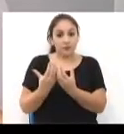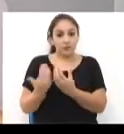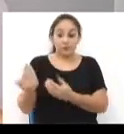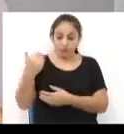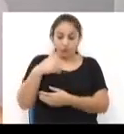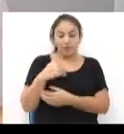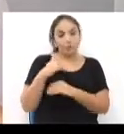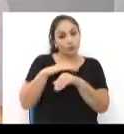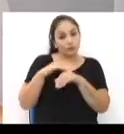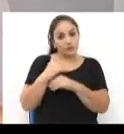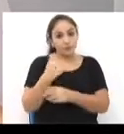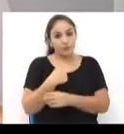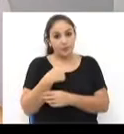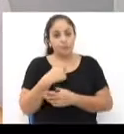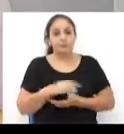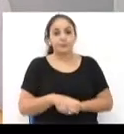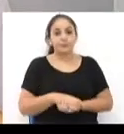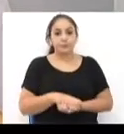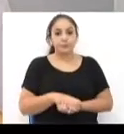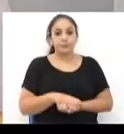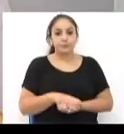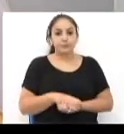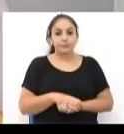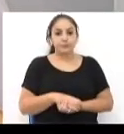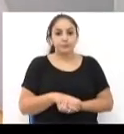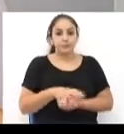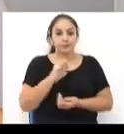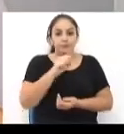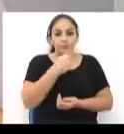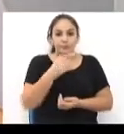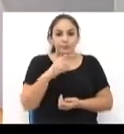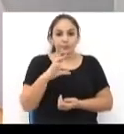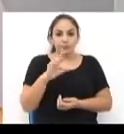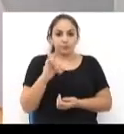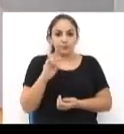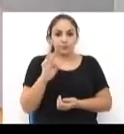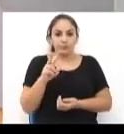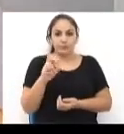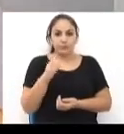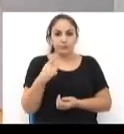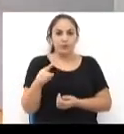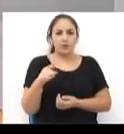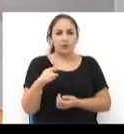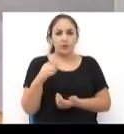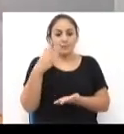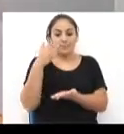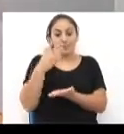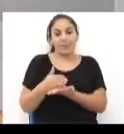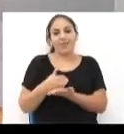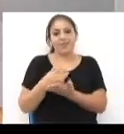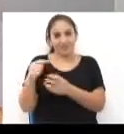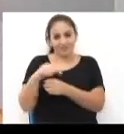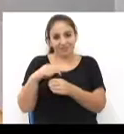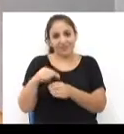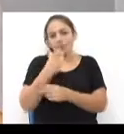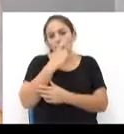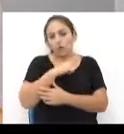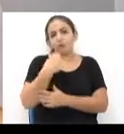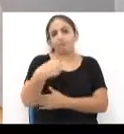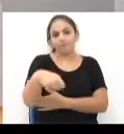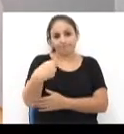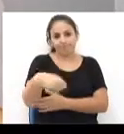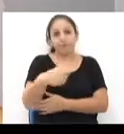o vereador, né? E a São Cristóvão é uma grande, bem dizer, a metade da cidade, e é